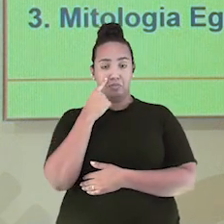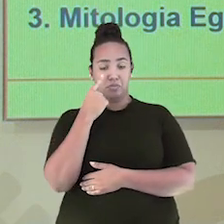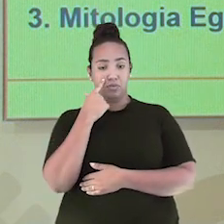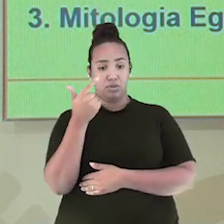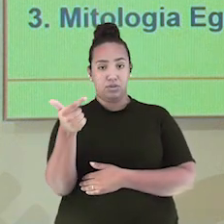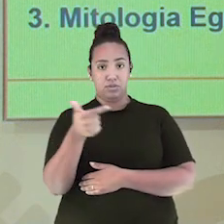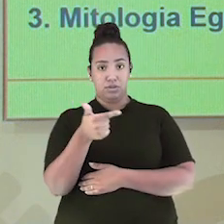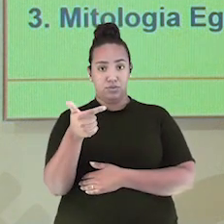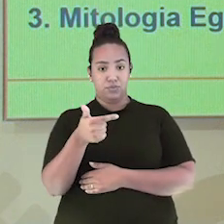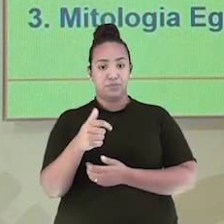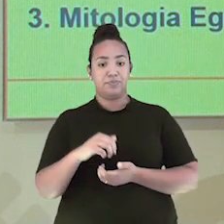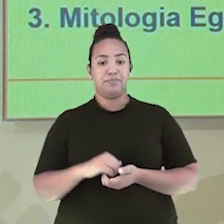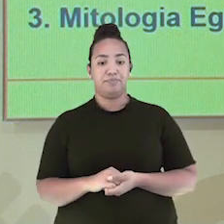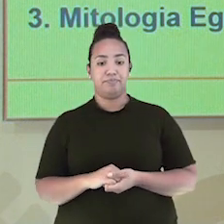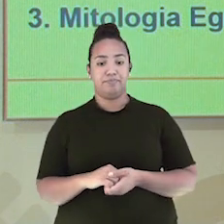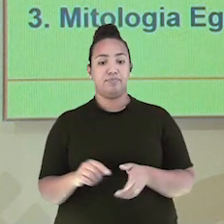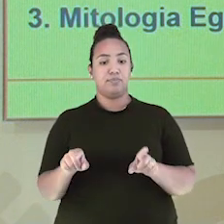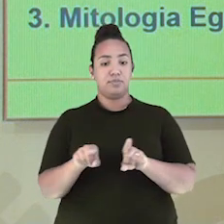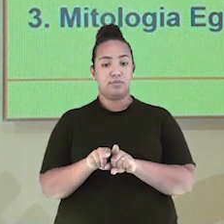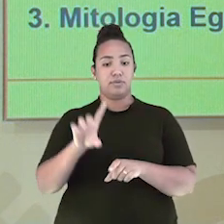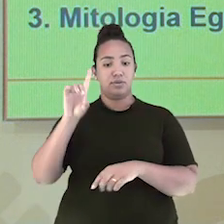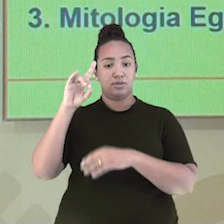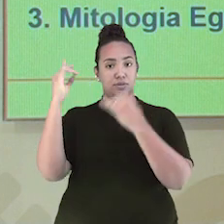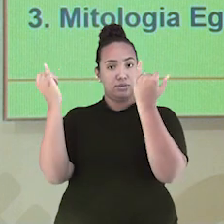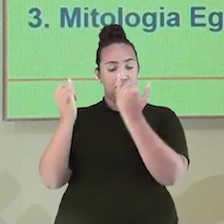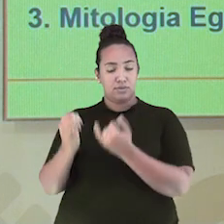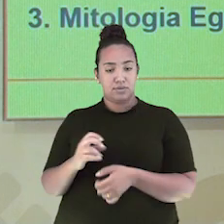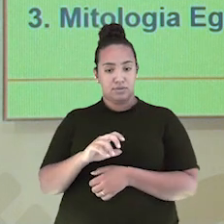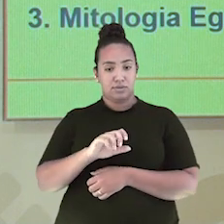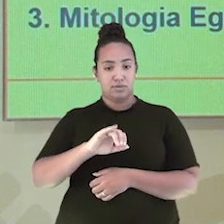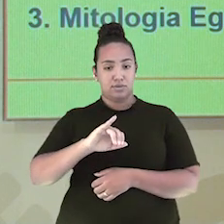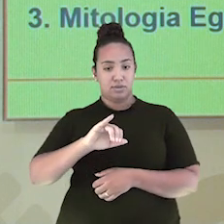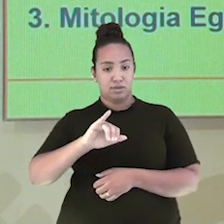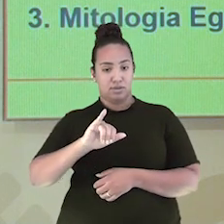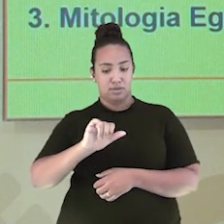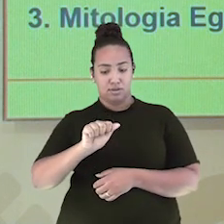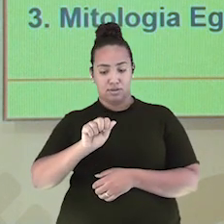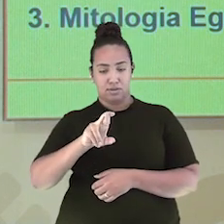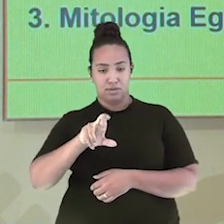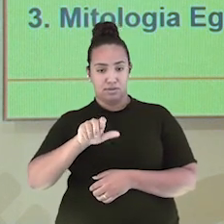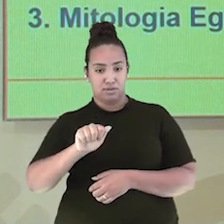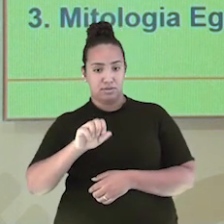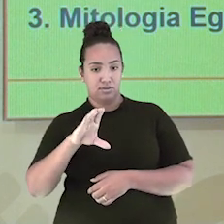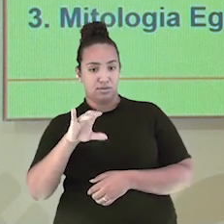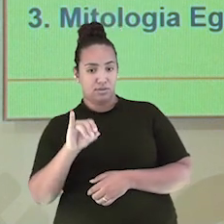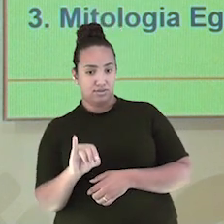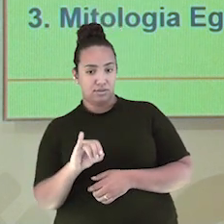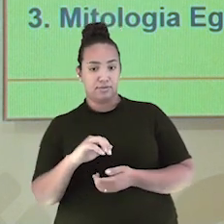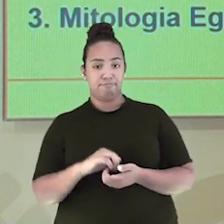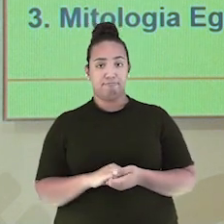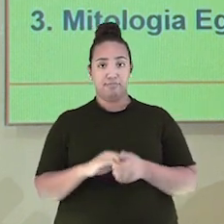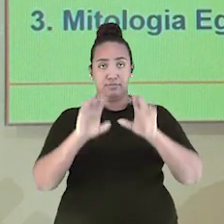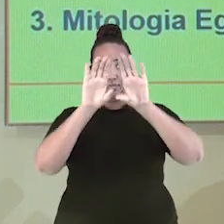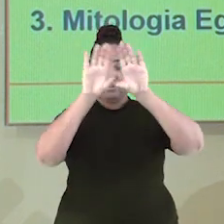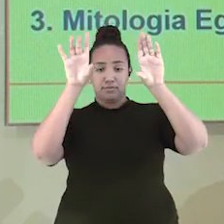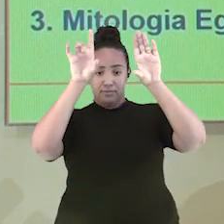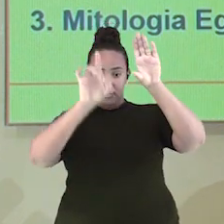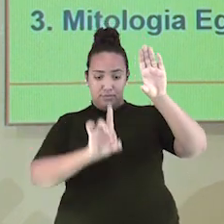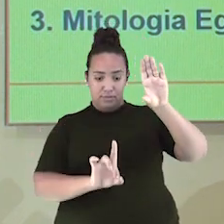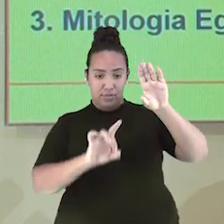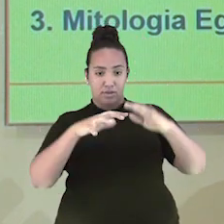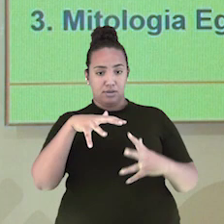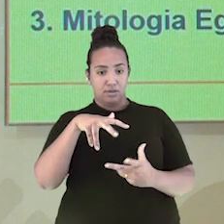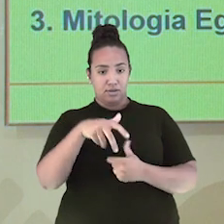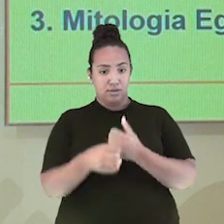linha. E a deusa Lua, ou deusa Araci, eles desceram à Terra e deram origem aí ao mundo. Agora